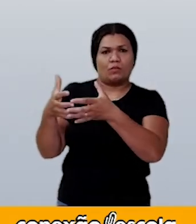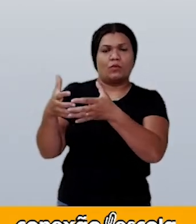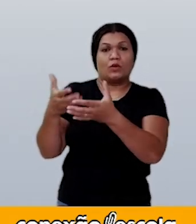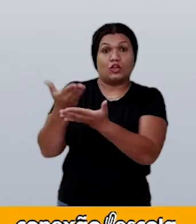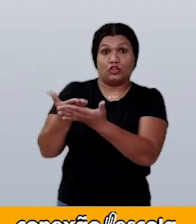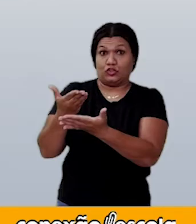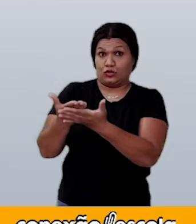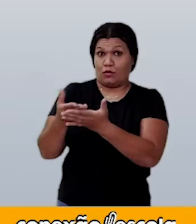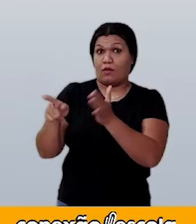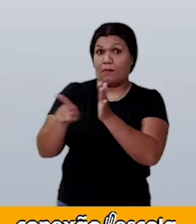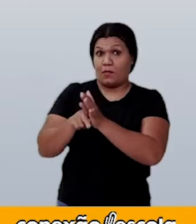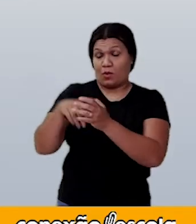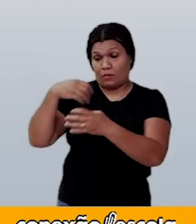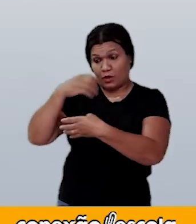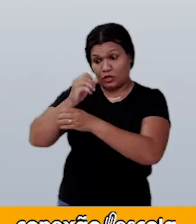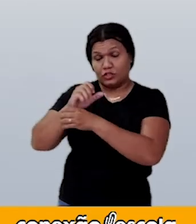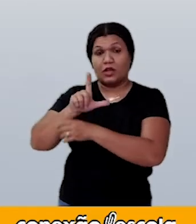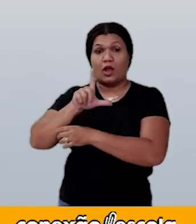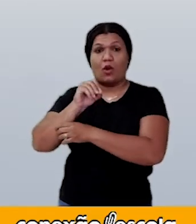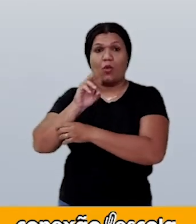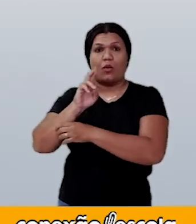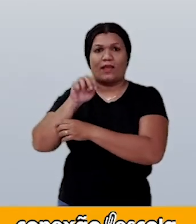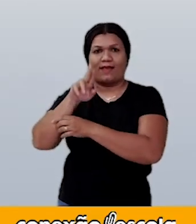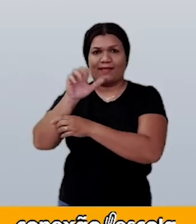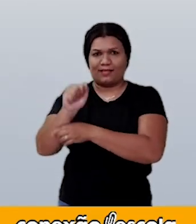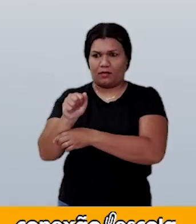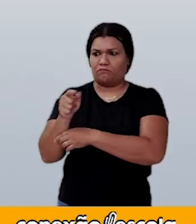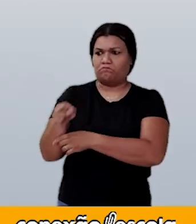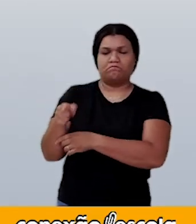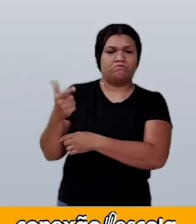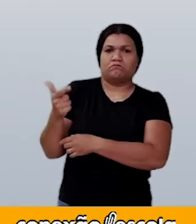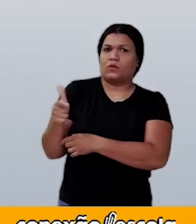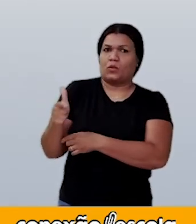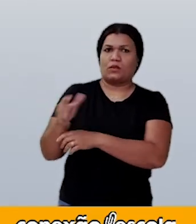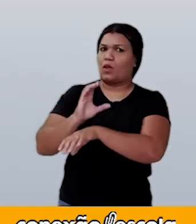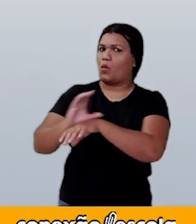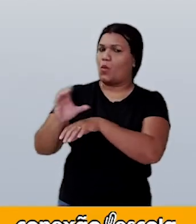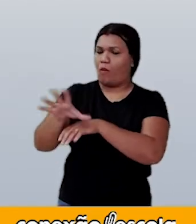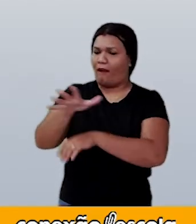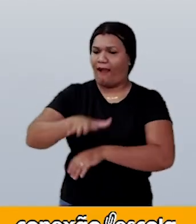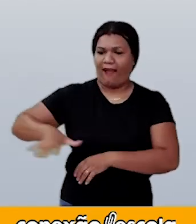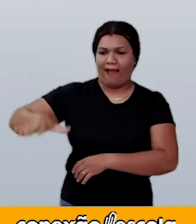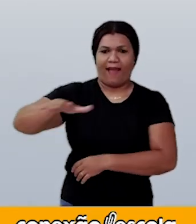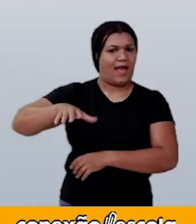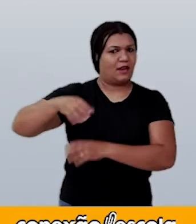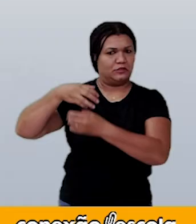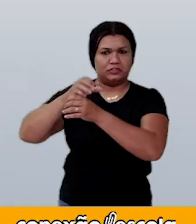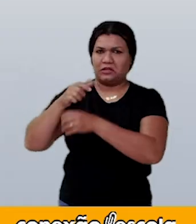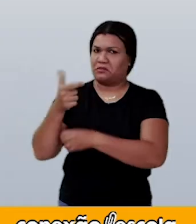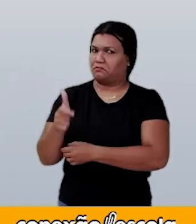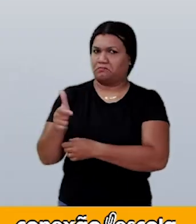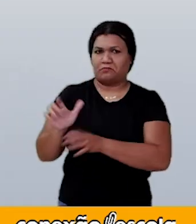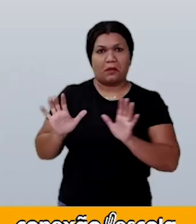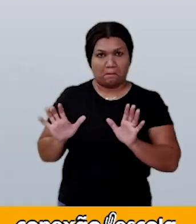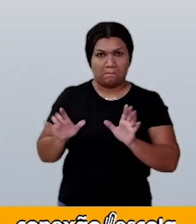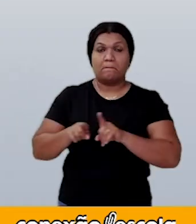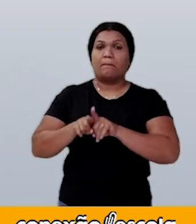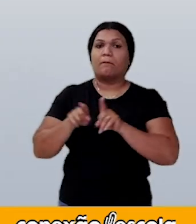Lorena. A unidade não possui cursos relacionados à área. Mesmo